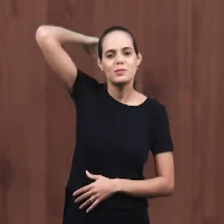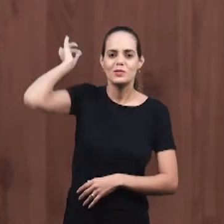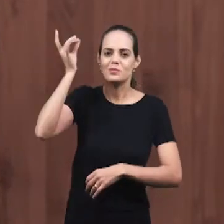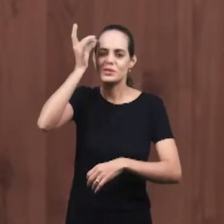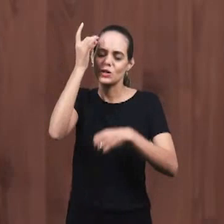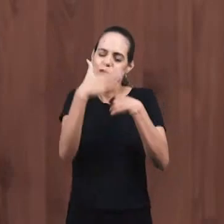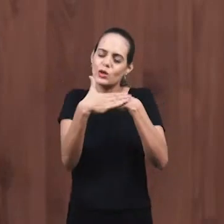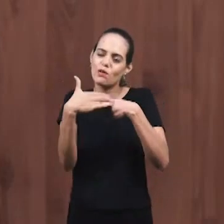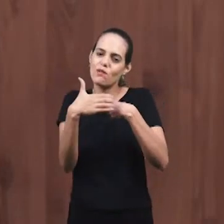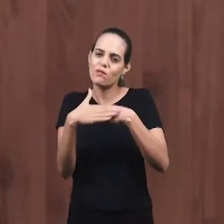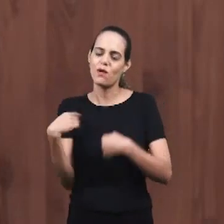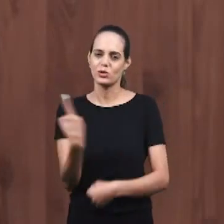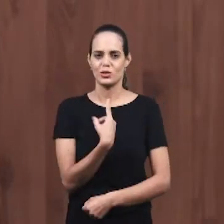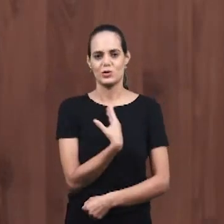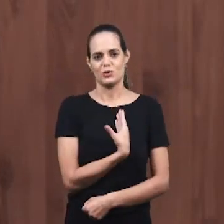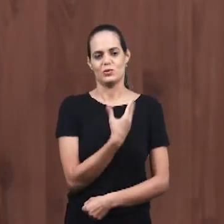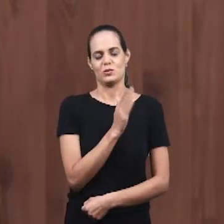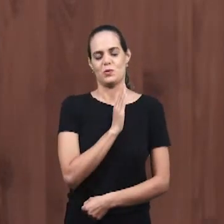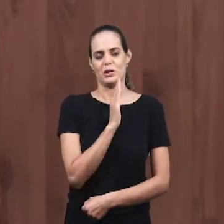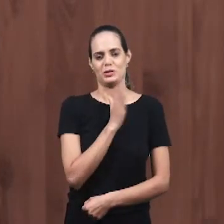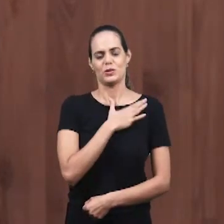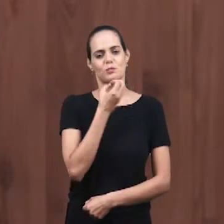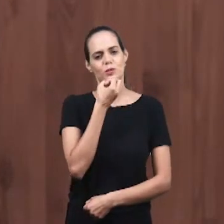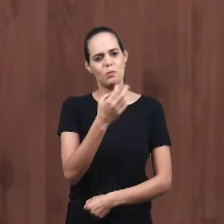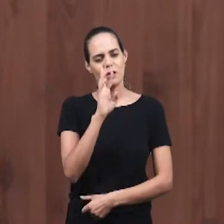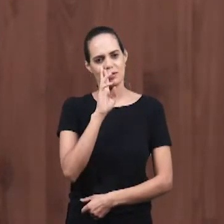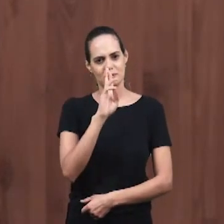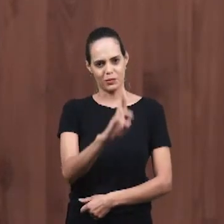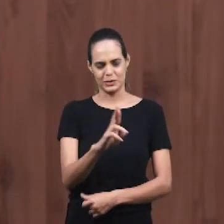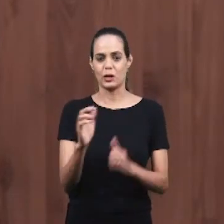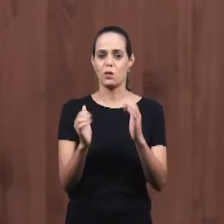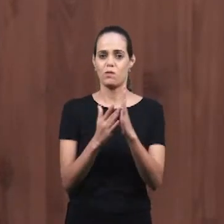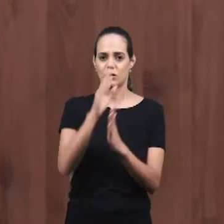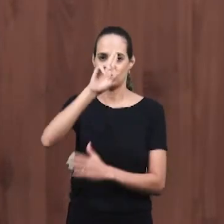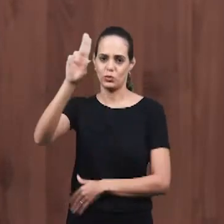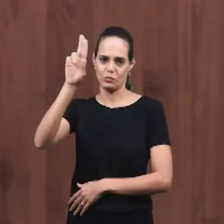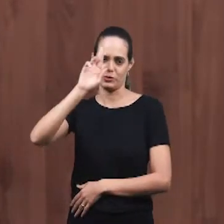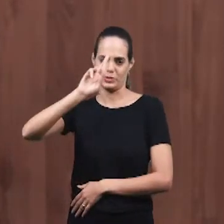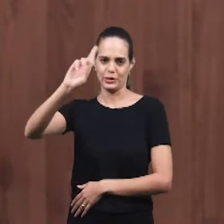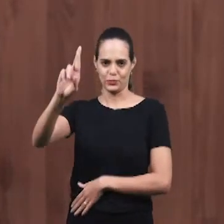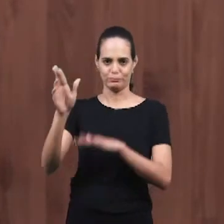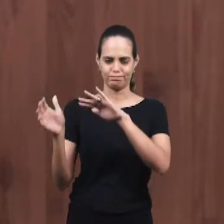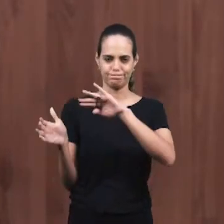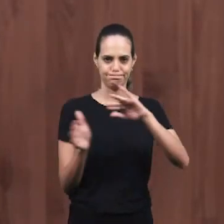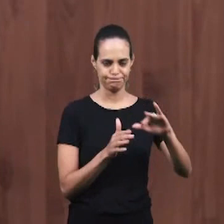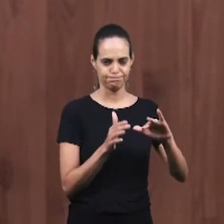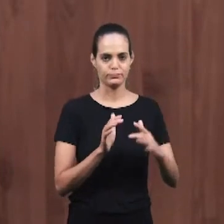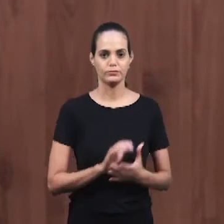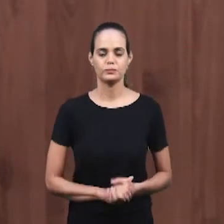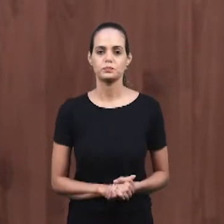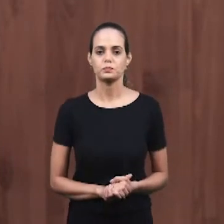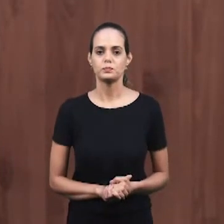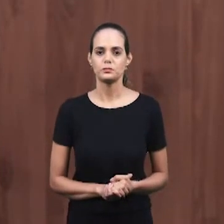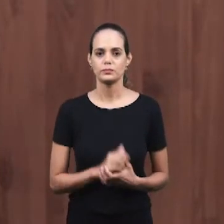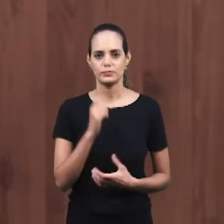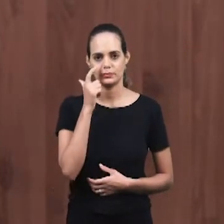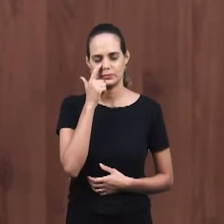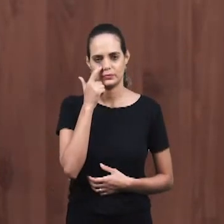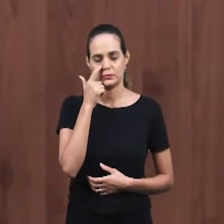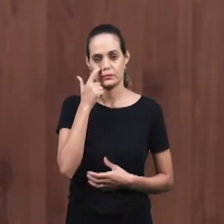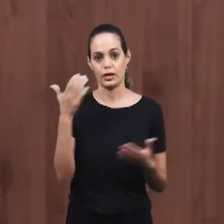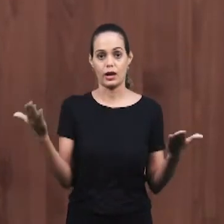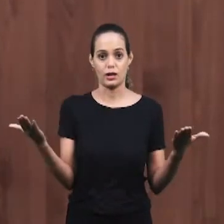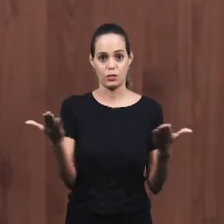do nosso coração. Foi muito bem colocado pela irmã. Louvado seja o nome do Senhor. Partiremos agora para a nossa última pergunta,